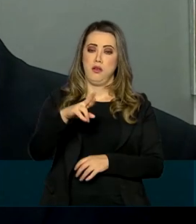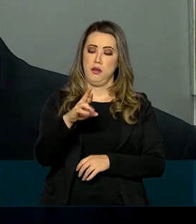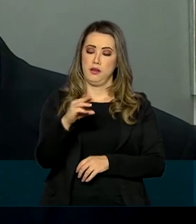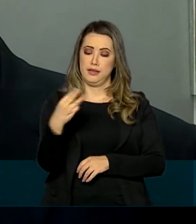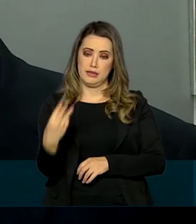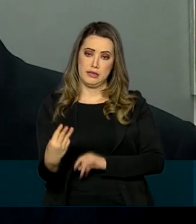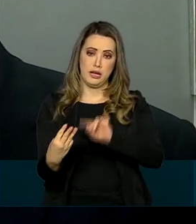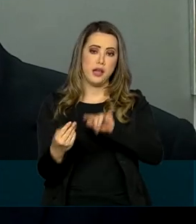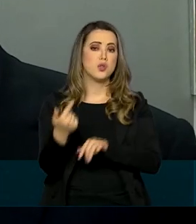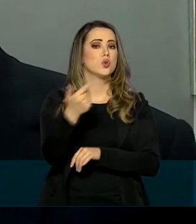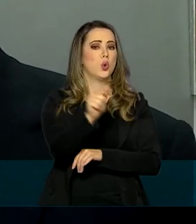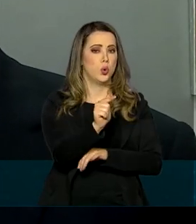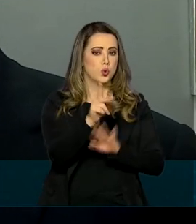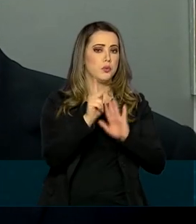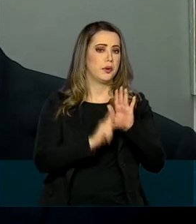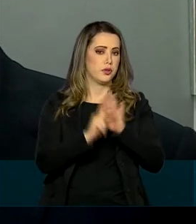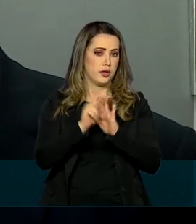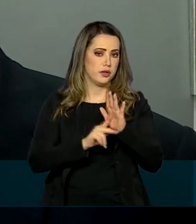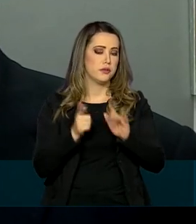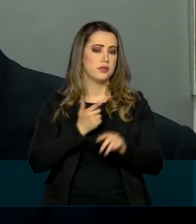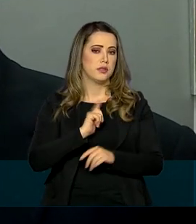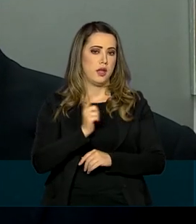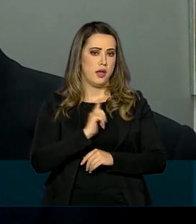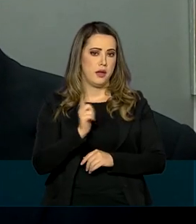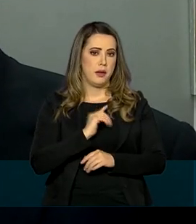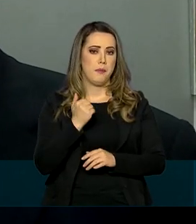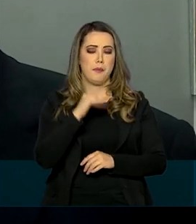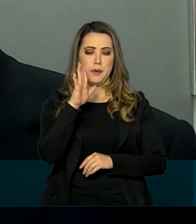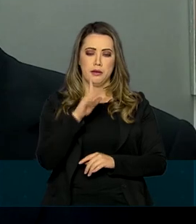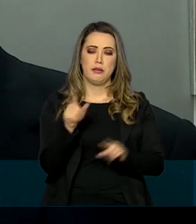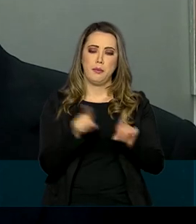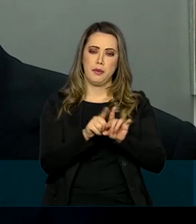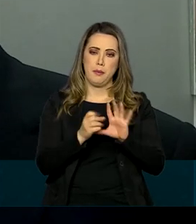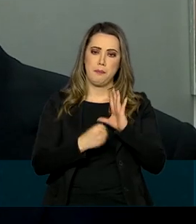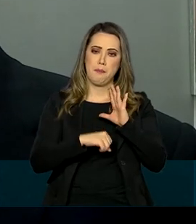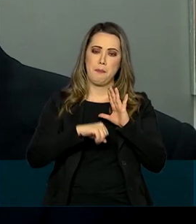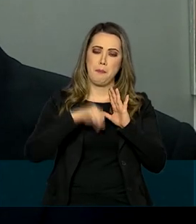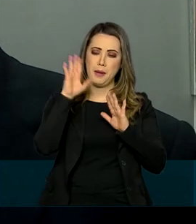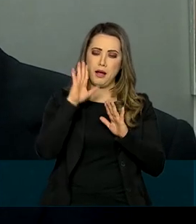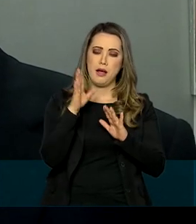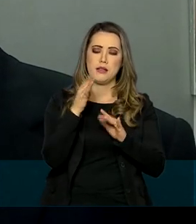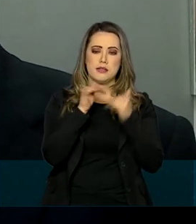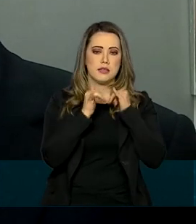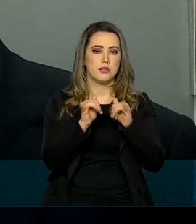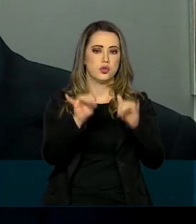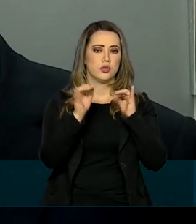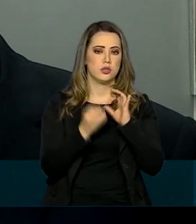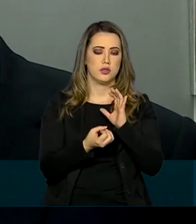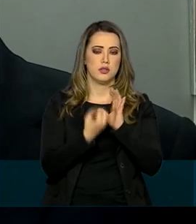outros projetos aí em andamento para a retomada da aceleração, né, do projeto de Angra